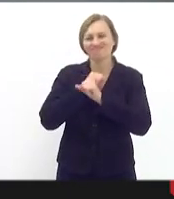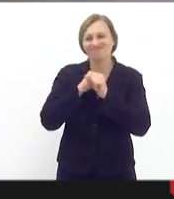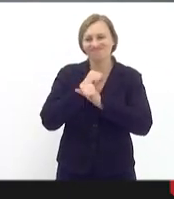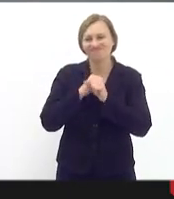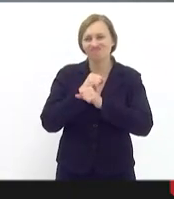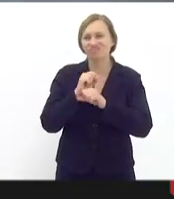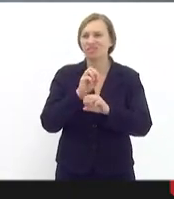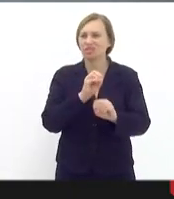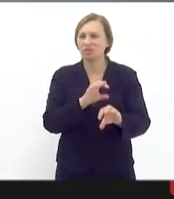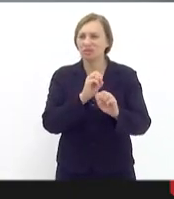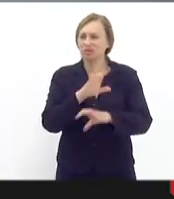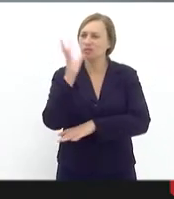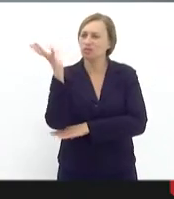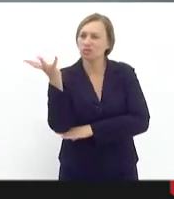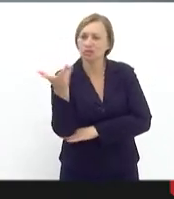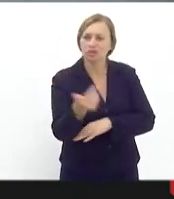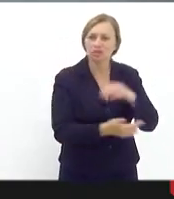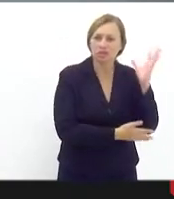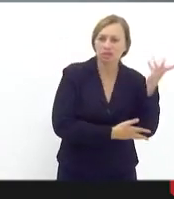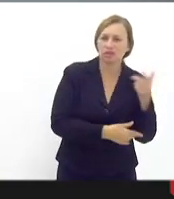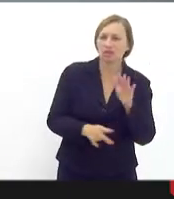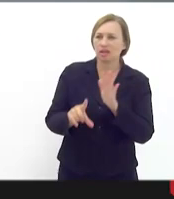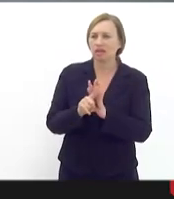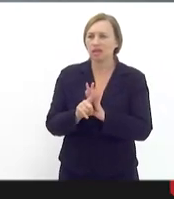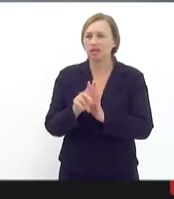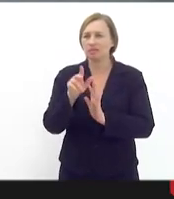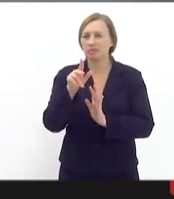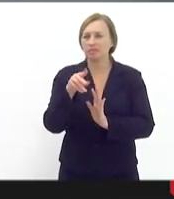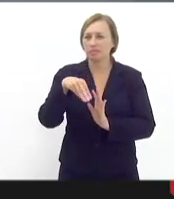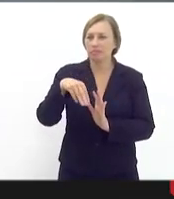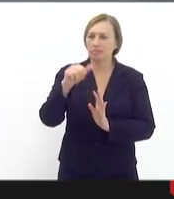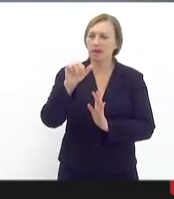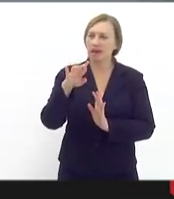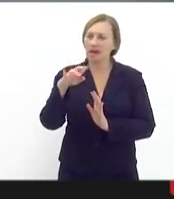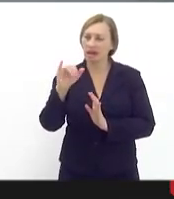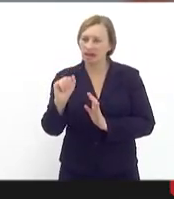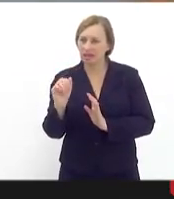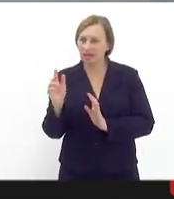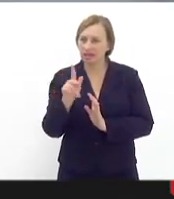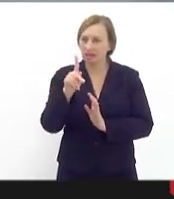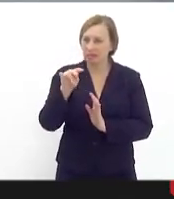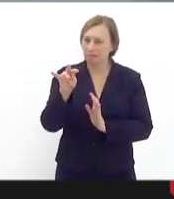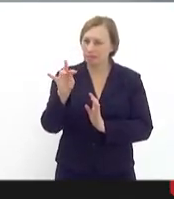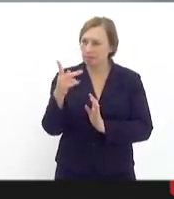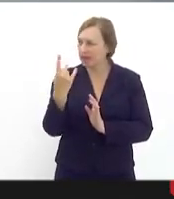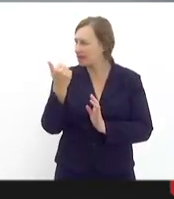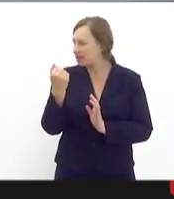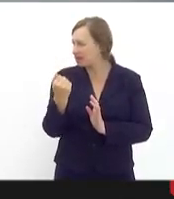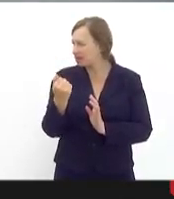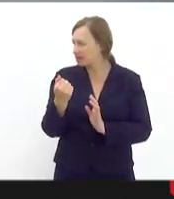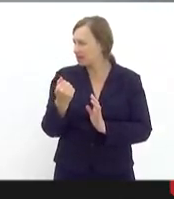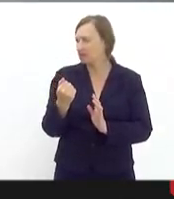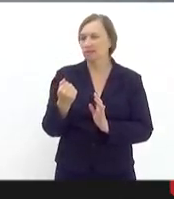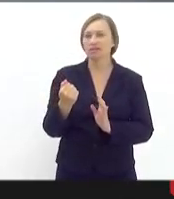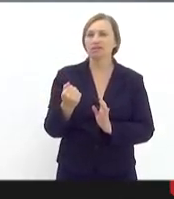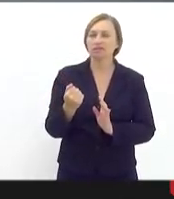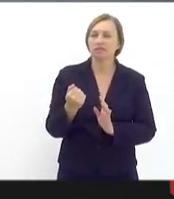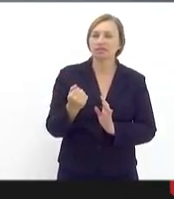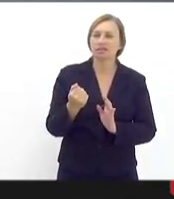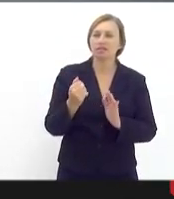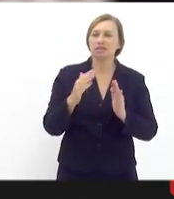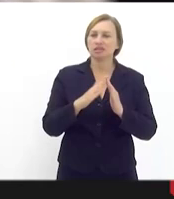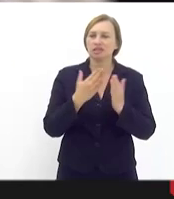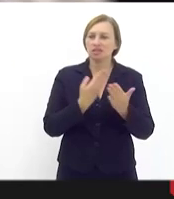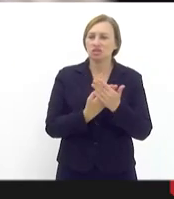A educação ambiental, a Lei Maria da Penha nas escolas, ensino da cultura afro-indígena nas escolas. Isso